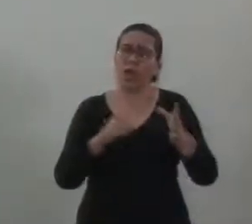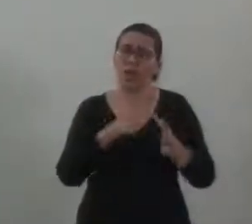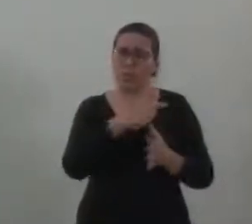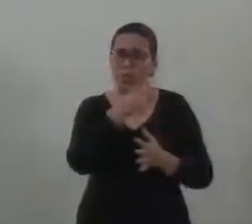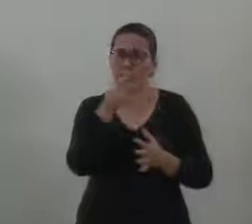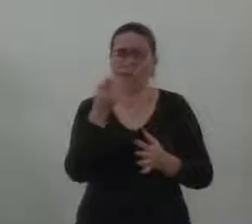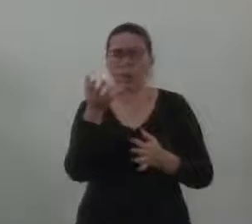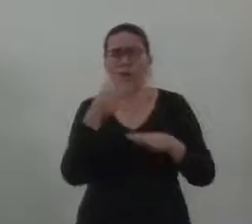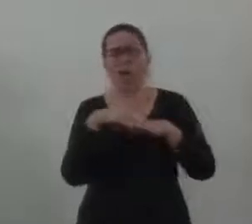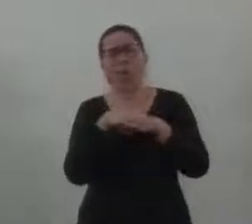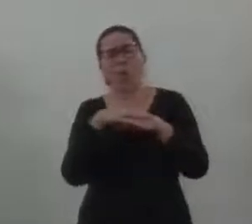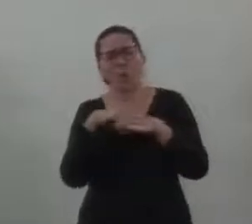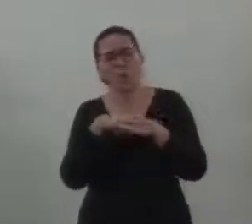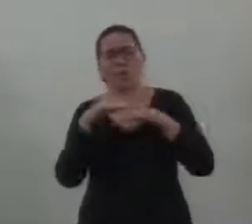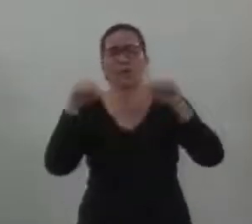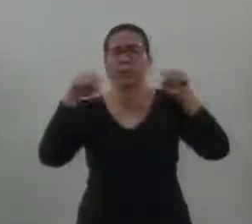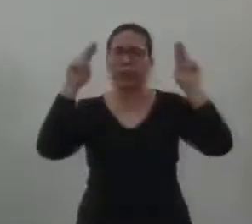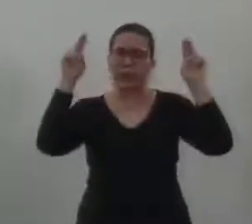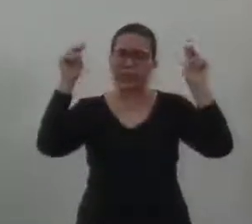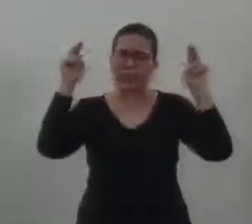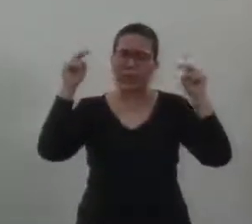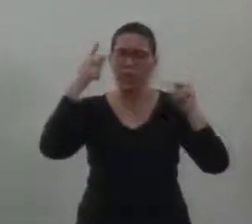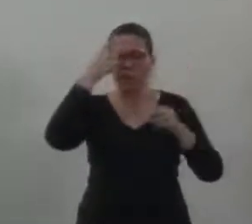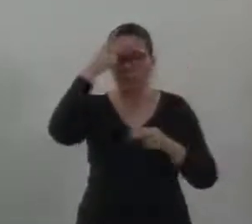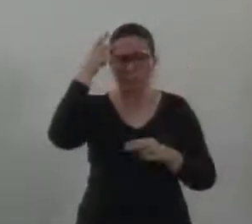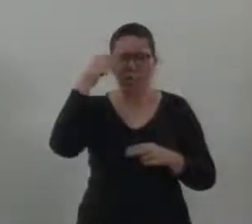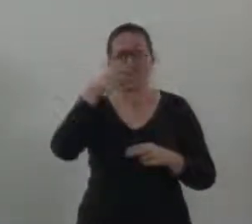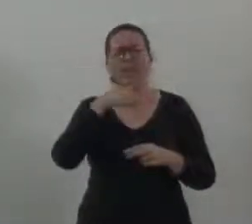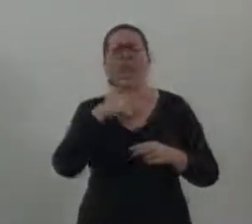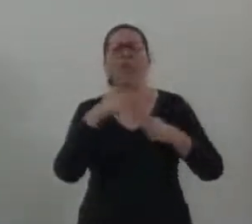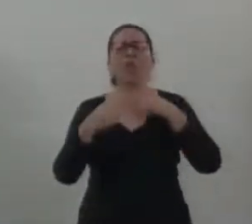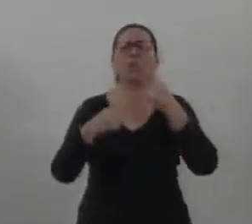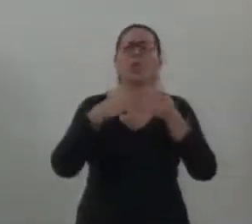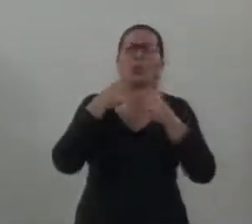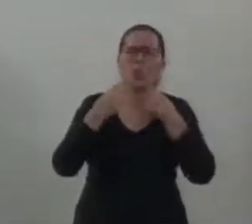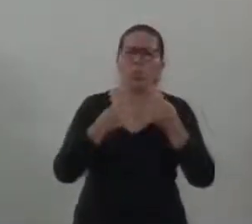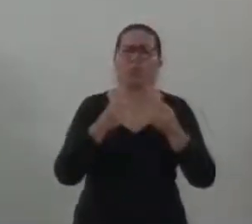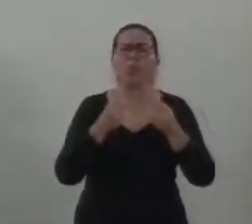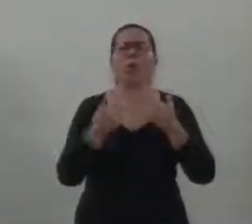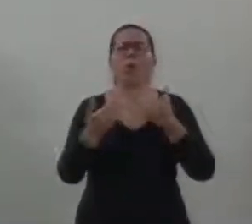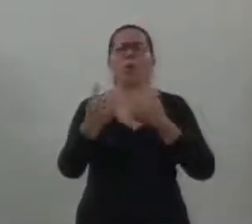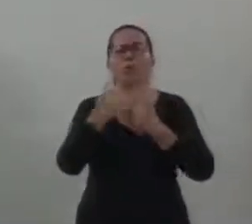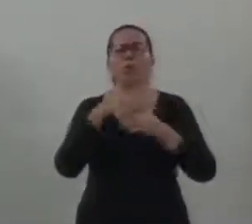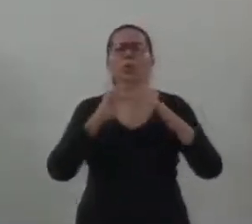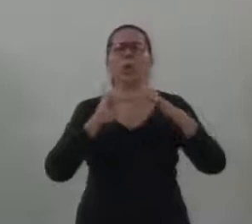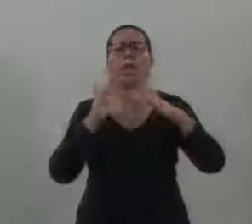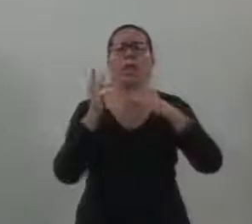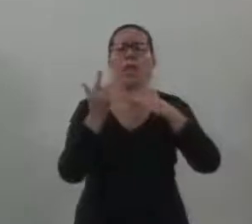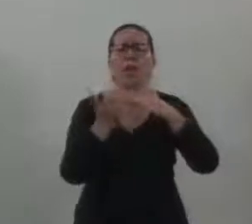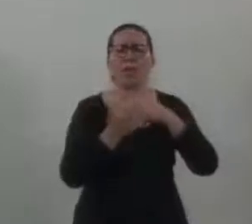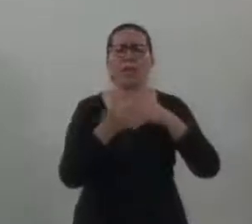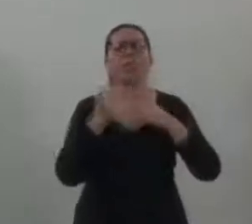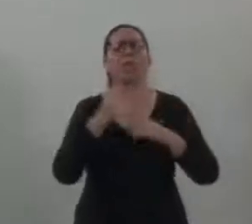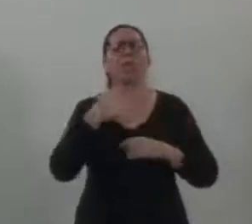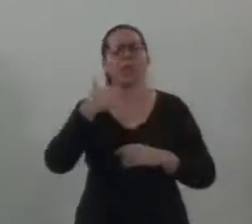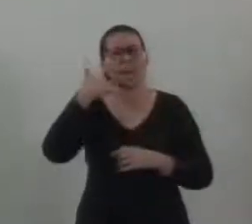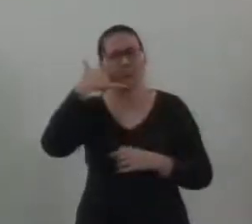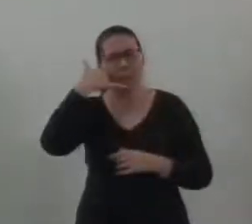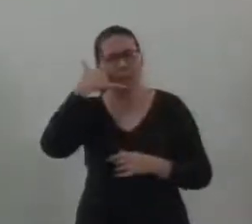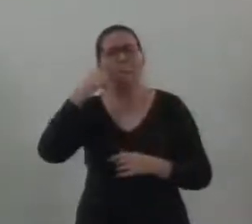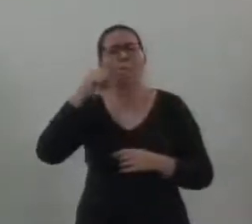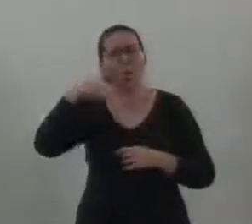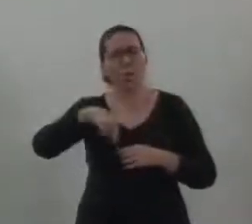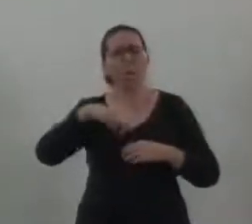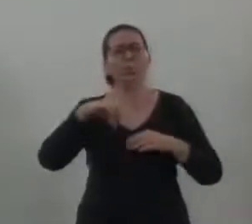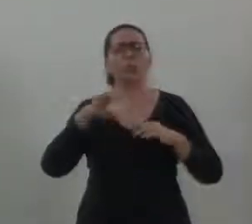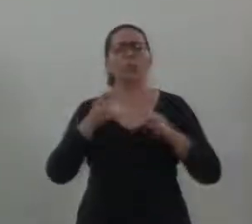quiser conversar sobre o assunto, né, a população que tiver dúvida, só entrar nas minhas redes sociais, aí o meu telefone, só ligar na Câmara, ele